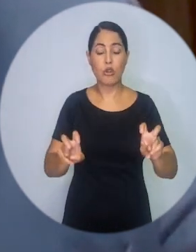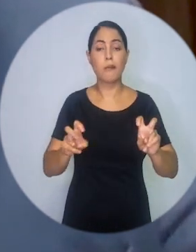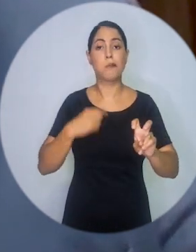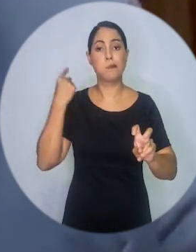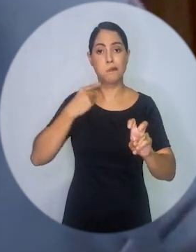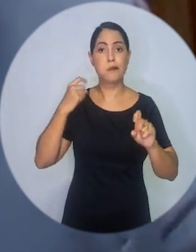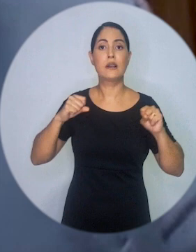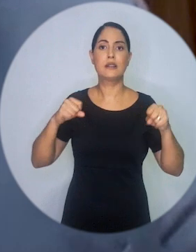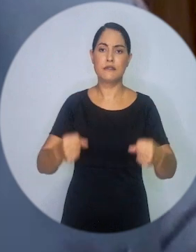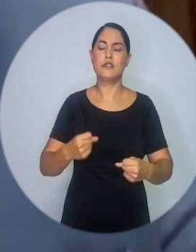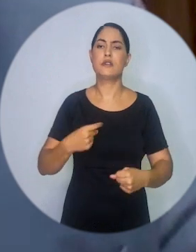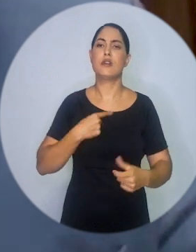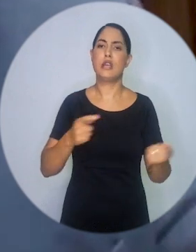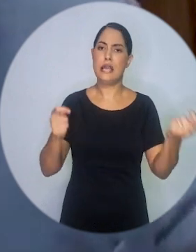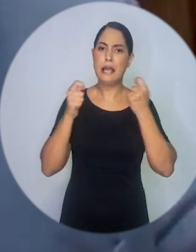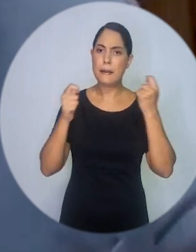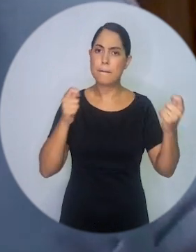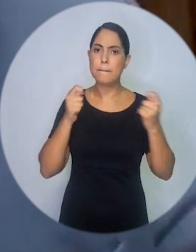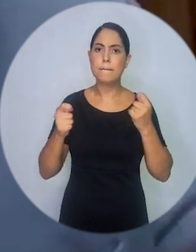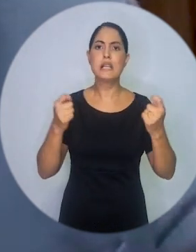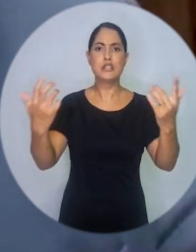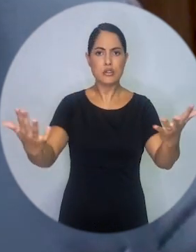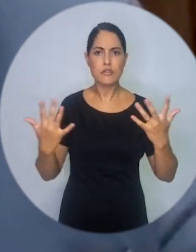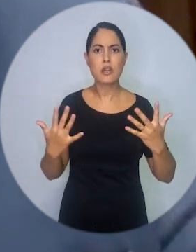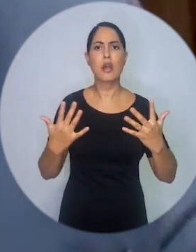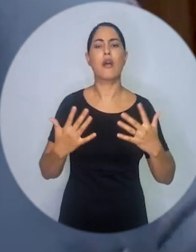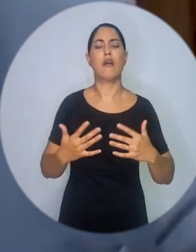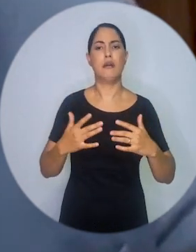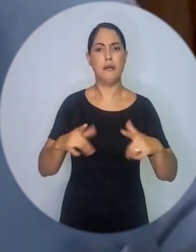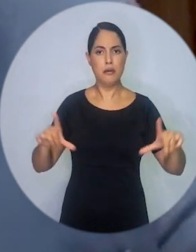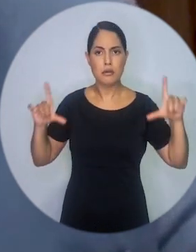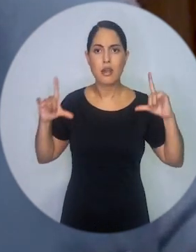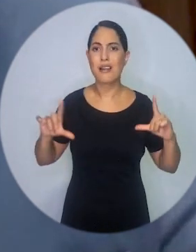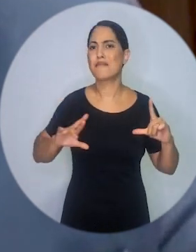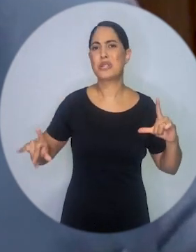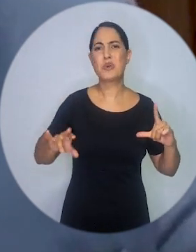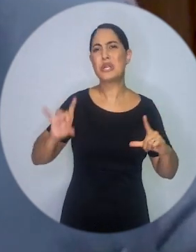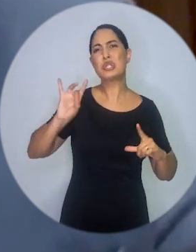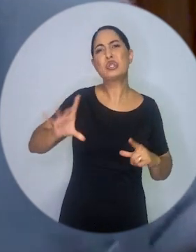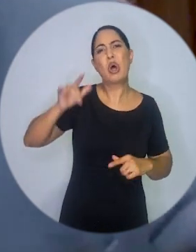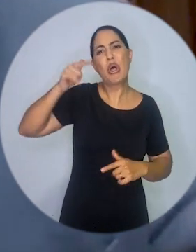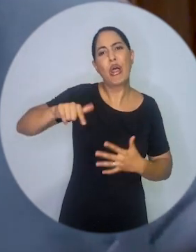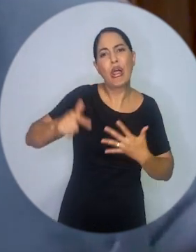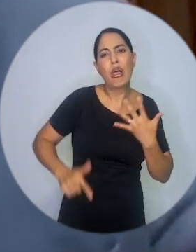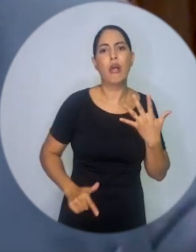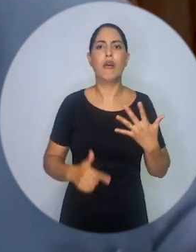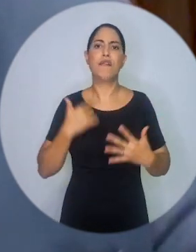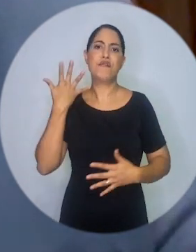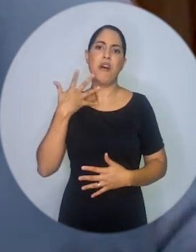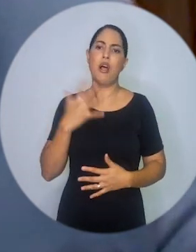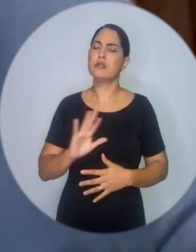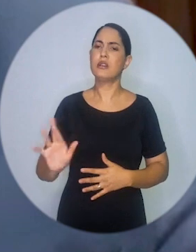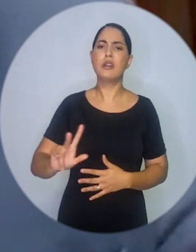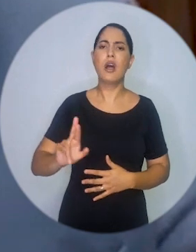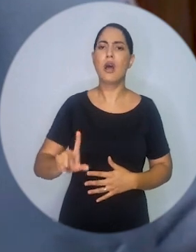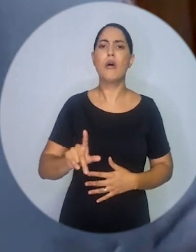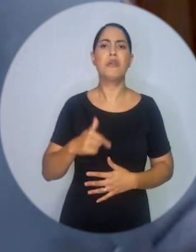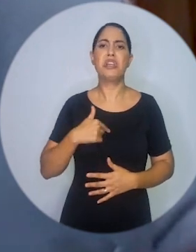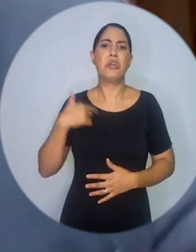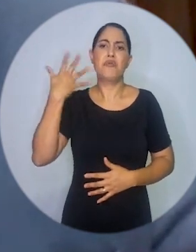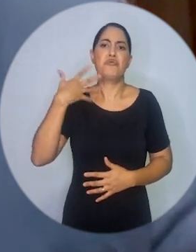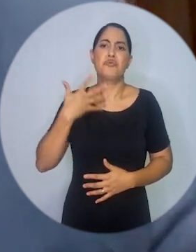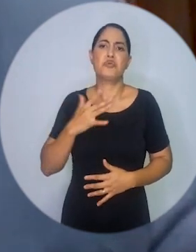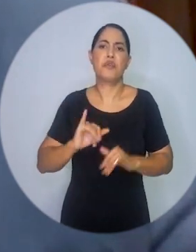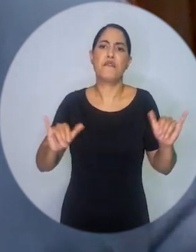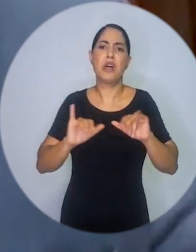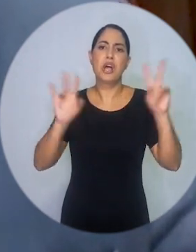chamei a imprensa, mas não ficamos apenas na retórica, porque eu também tenho dito, e isso eu acho que é muito importante destacar aqui, eu não acredito mais